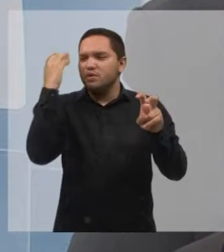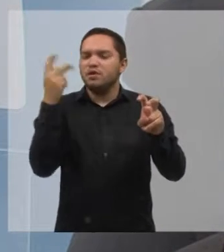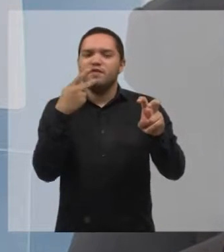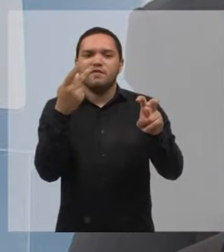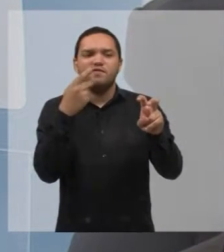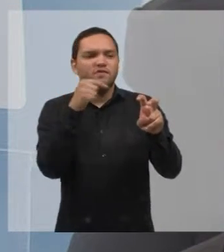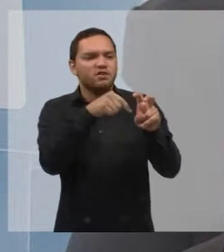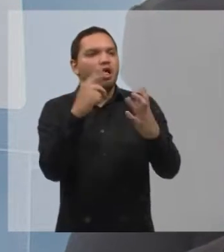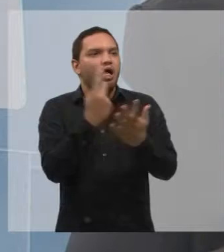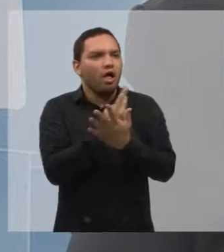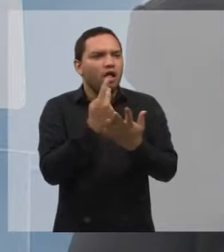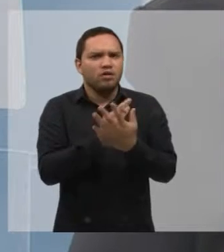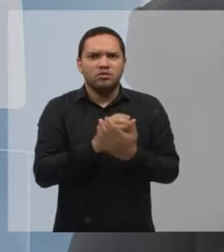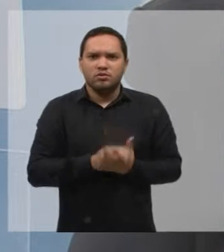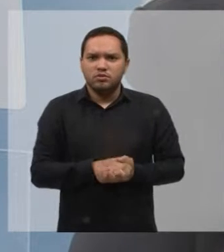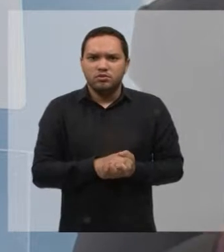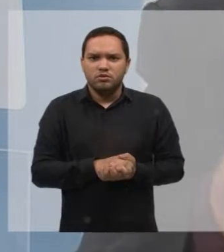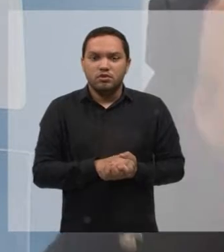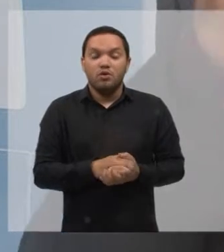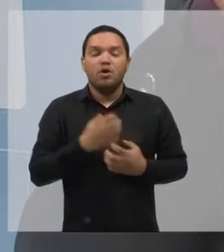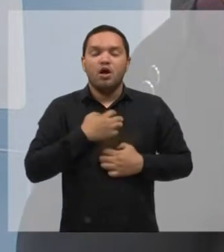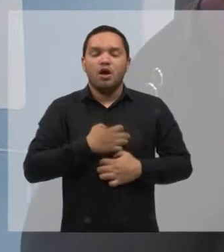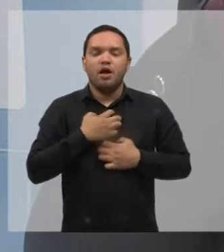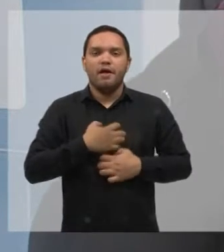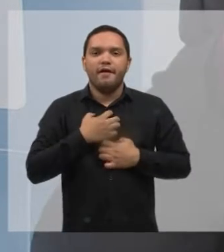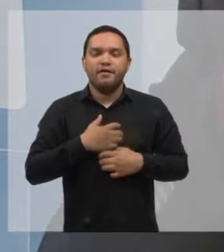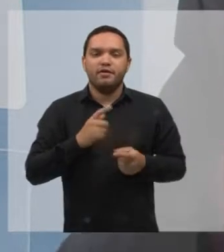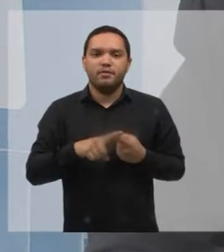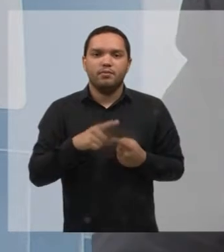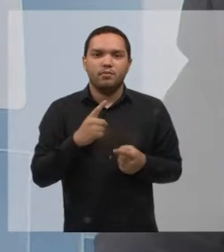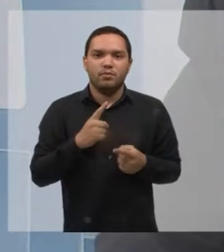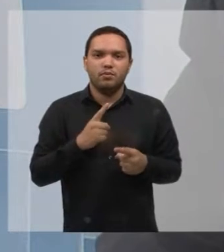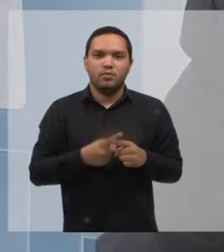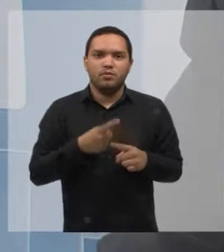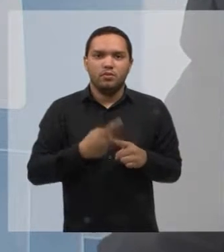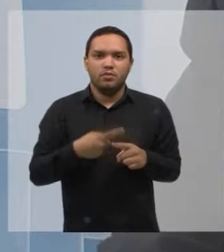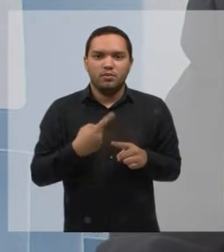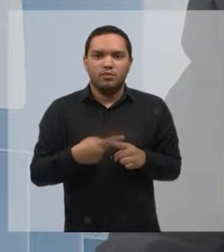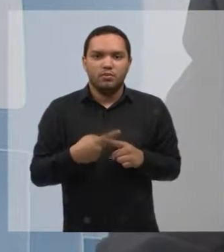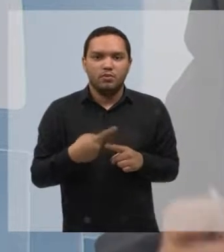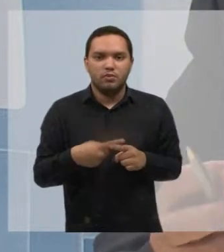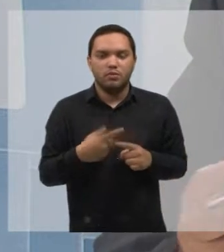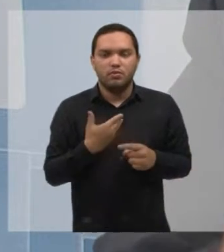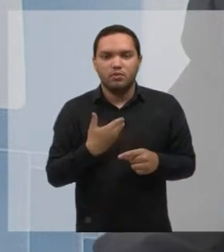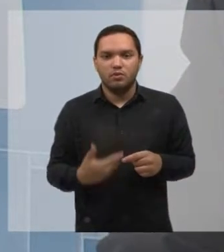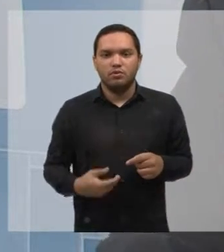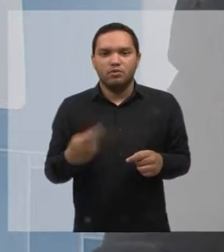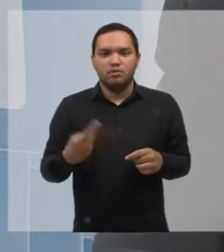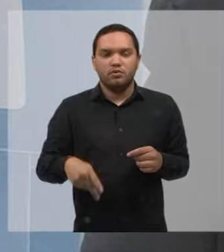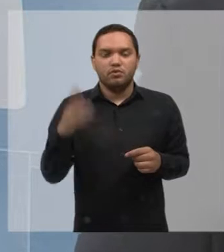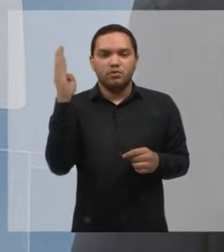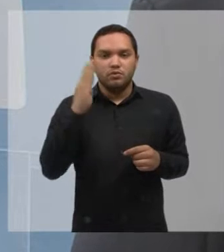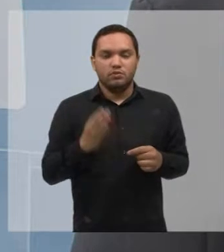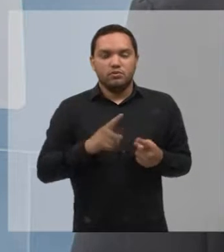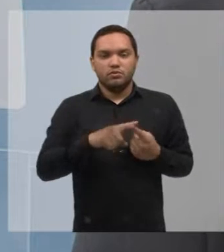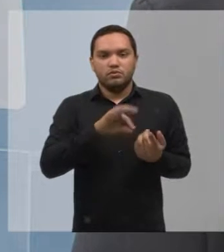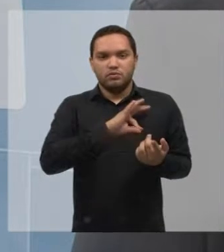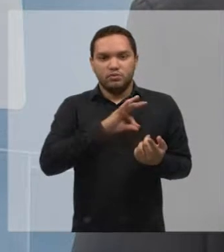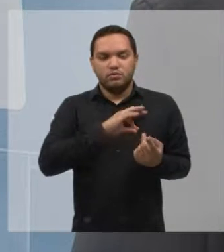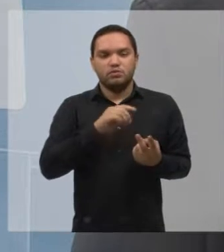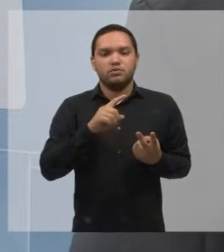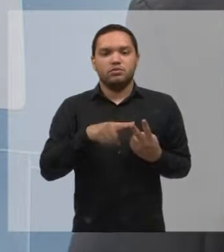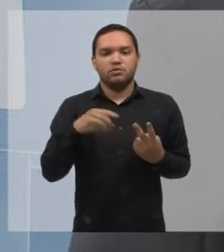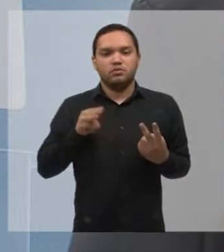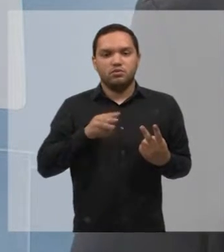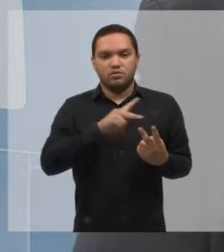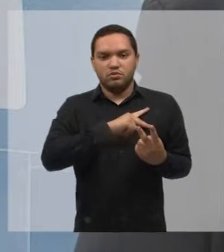foram erradas. O que me revolta é tem gente dizer que o governo brasileiro e a polícia e o Ministério Público não sabem a